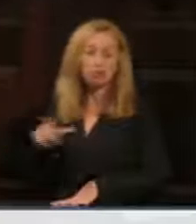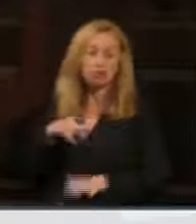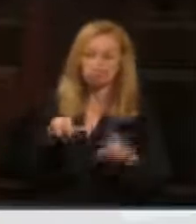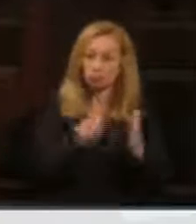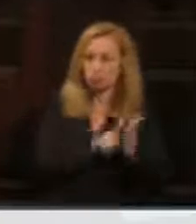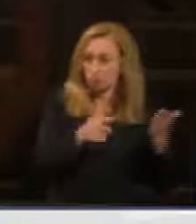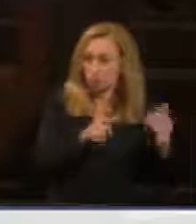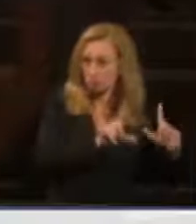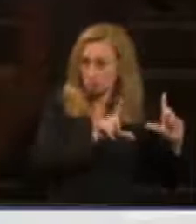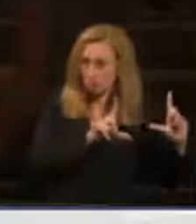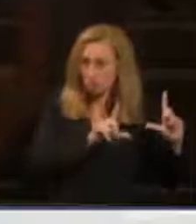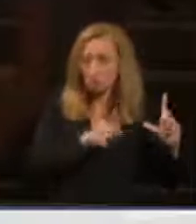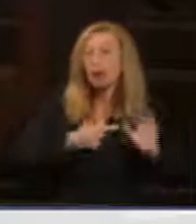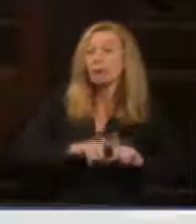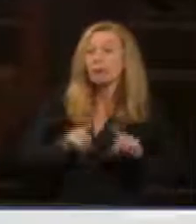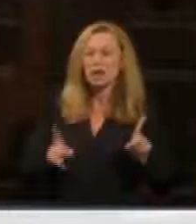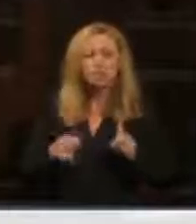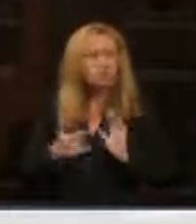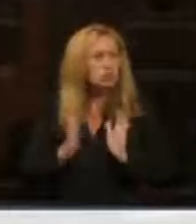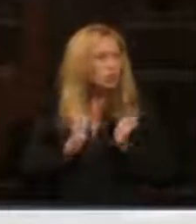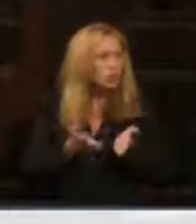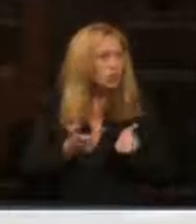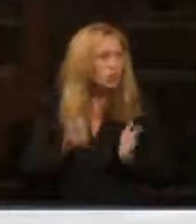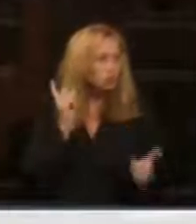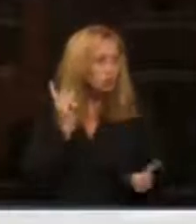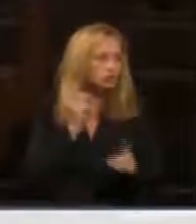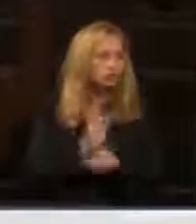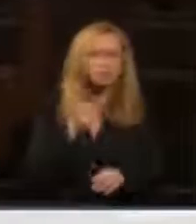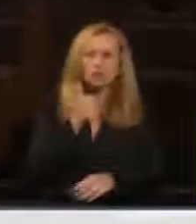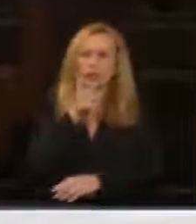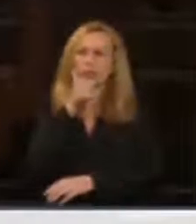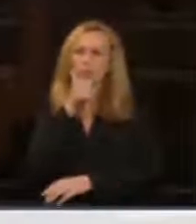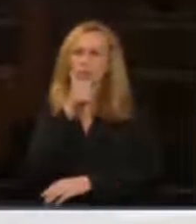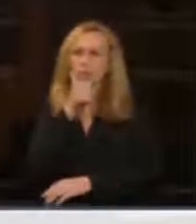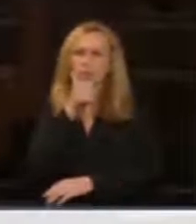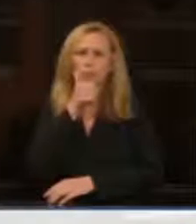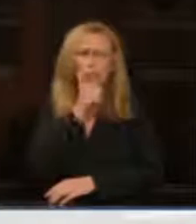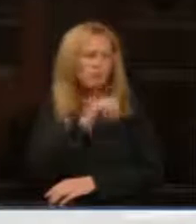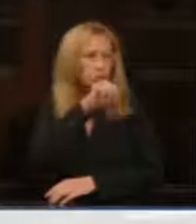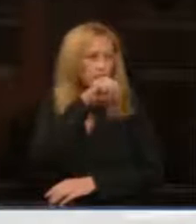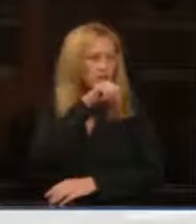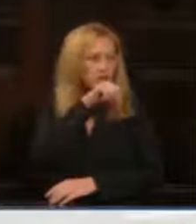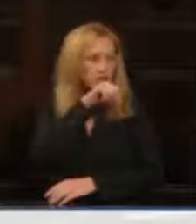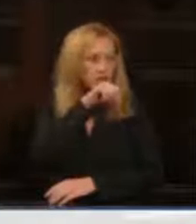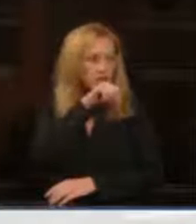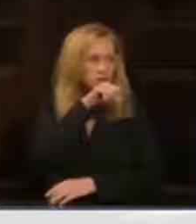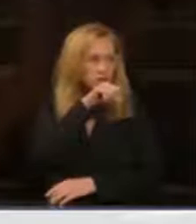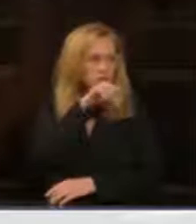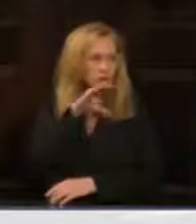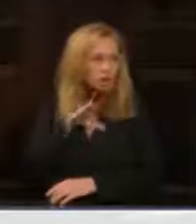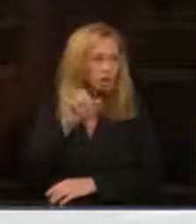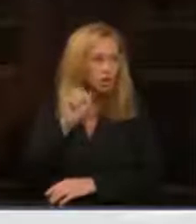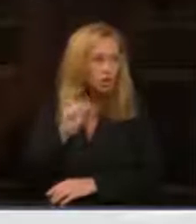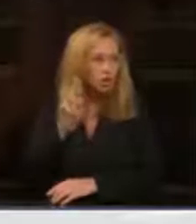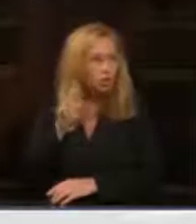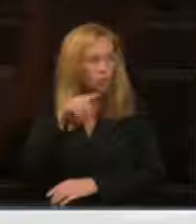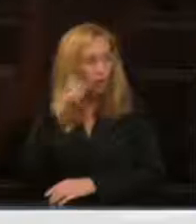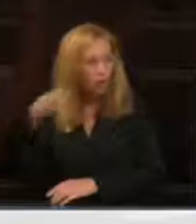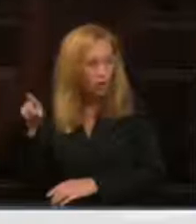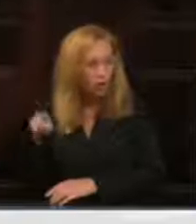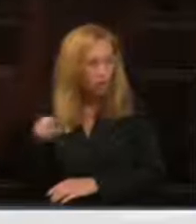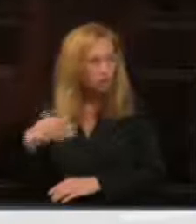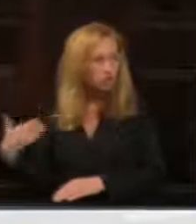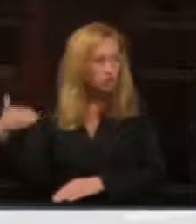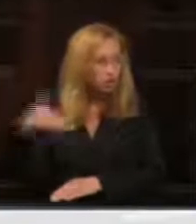Mas hoje, encontrando a mãe do Cauã, Luciana Pimenta, que chegou até a gente na presidência